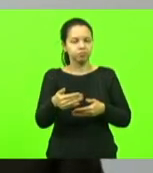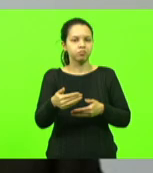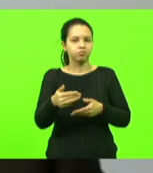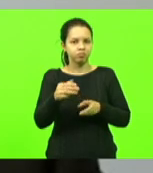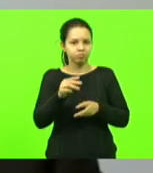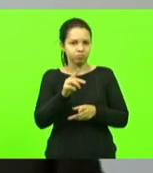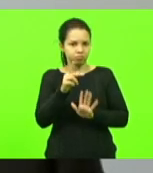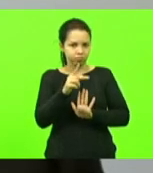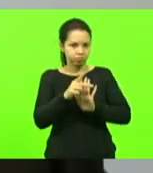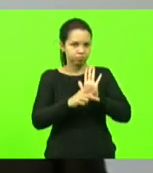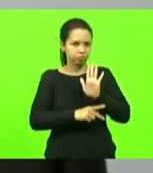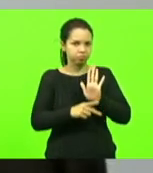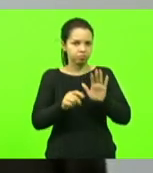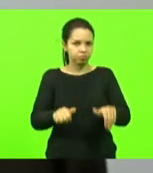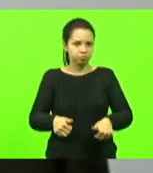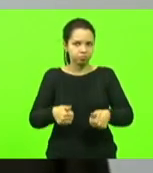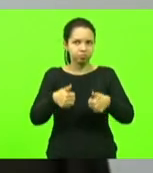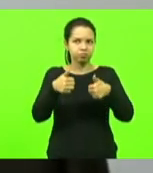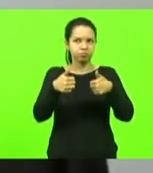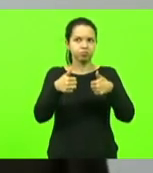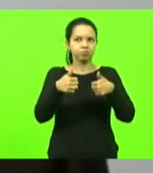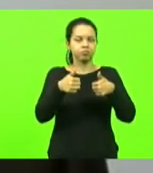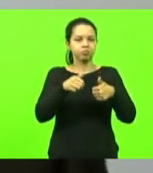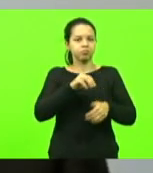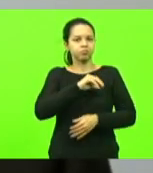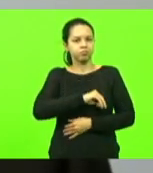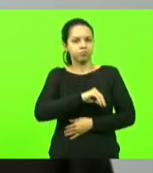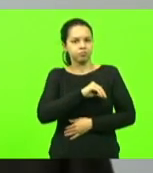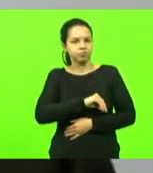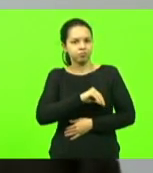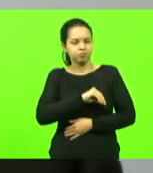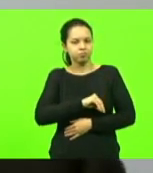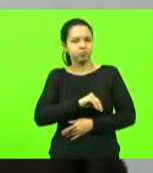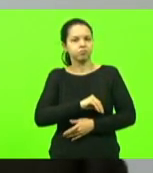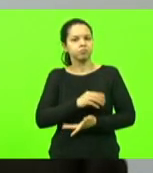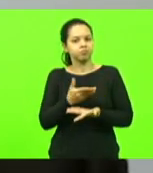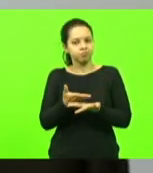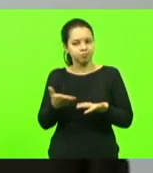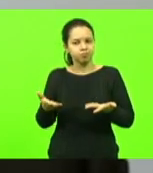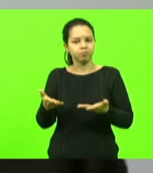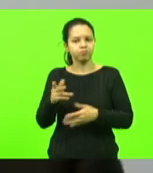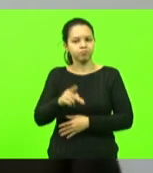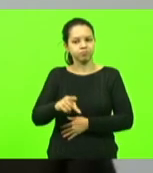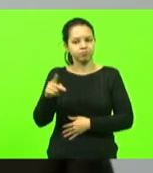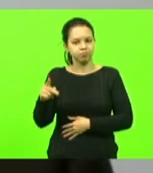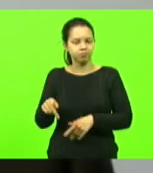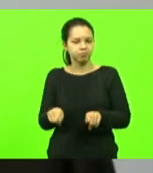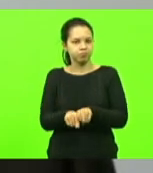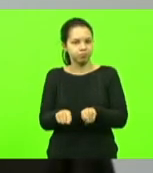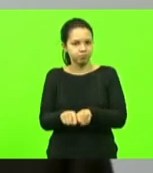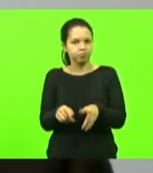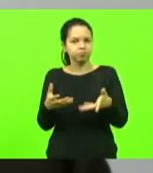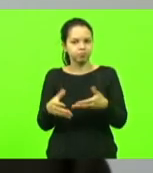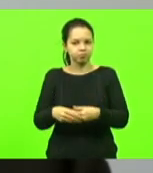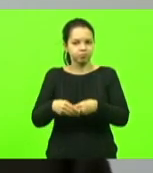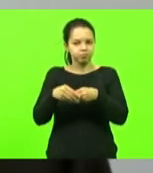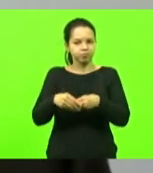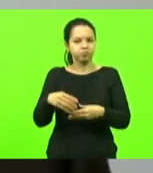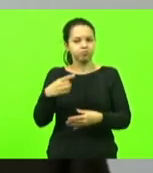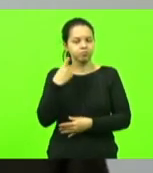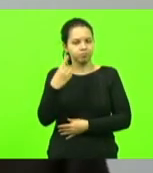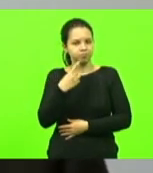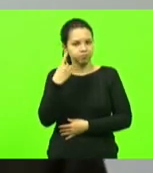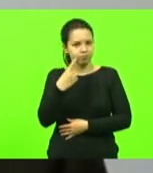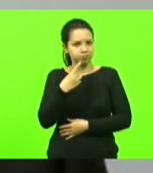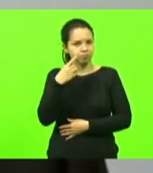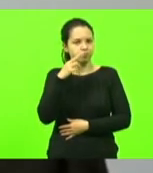vai melhorar o salário e mais que digno dos professores. Quero cumprimentar também o deputado Ivan Nates,